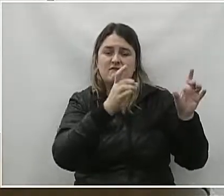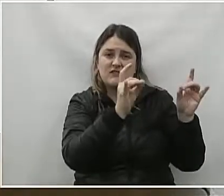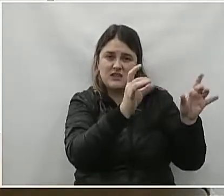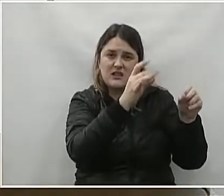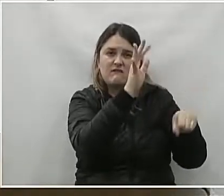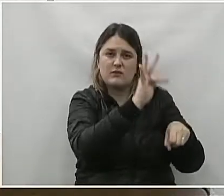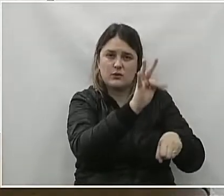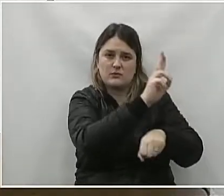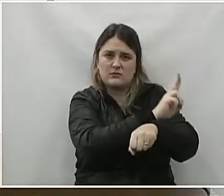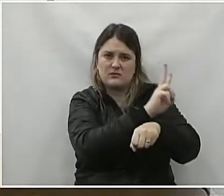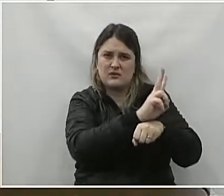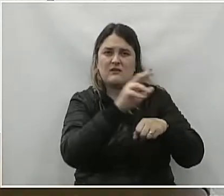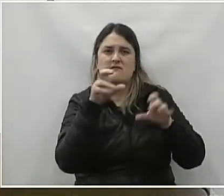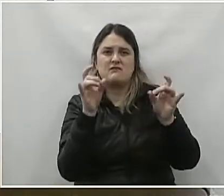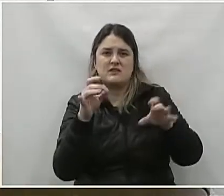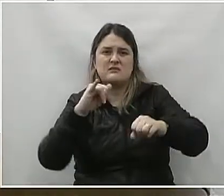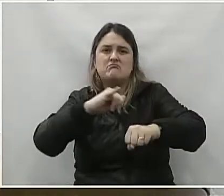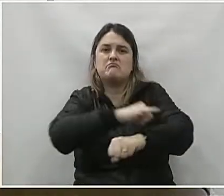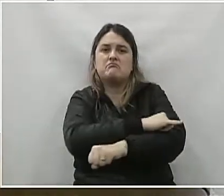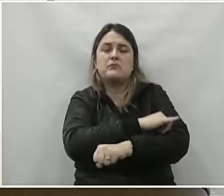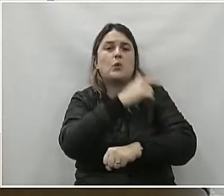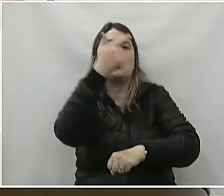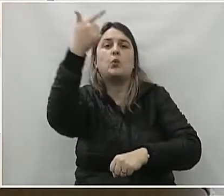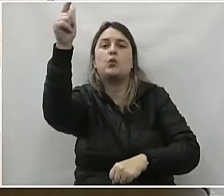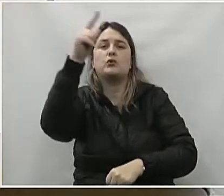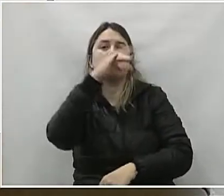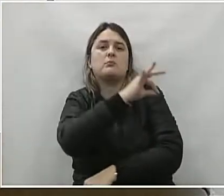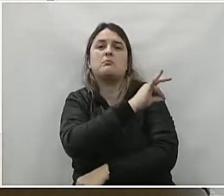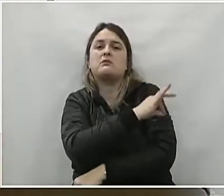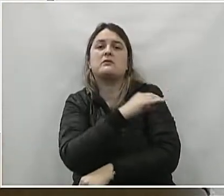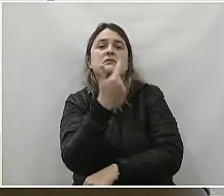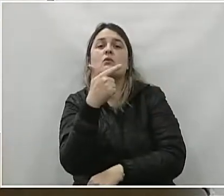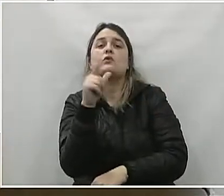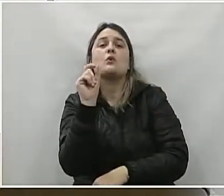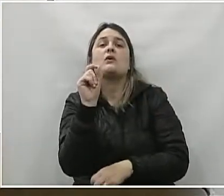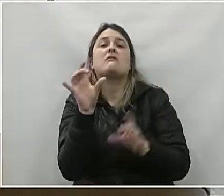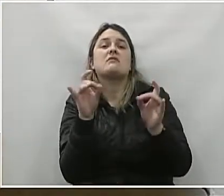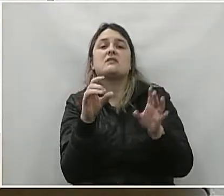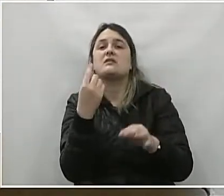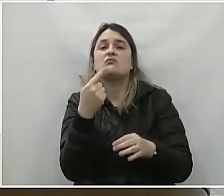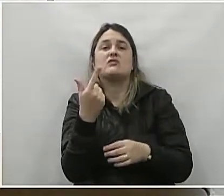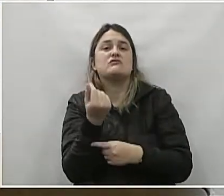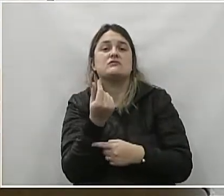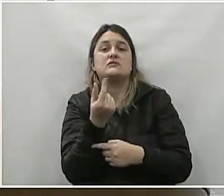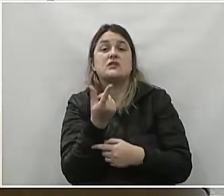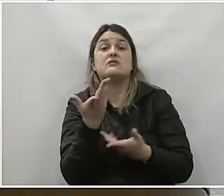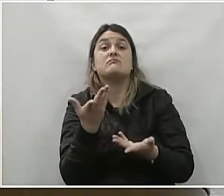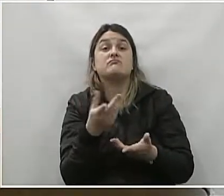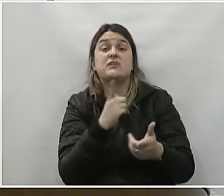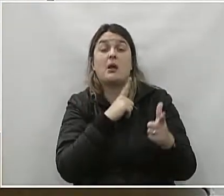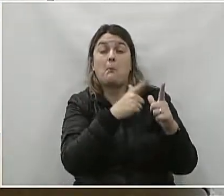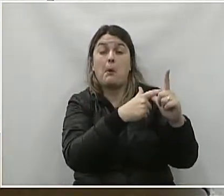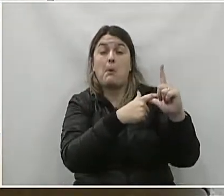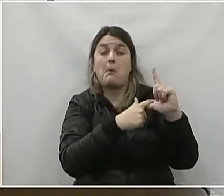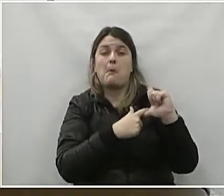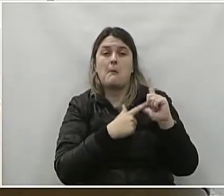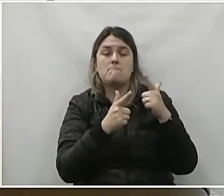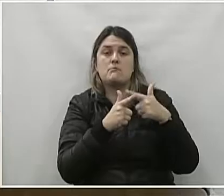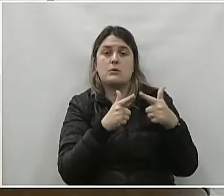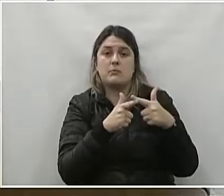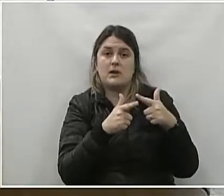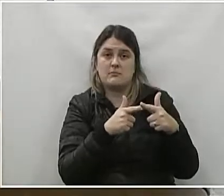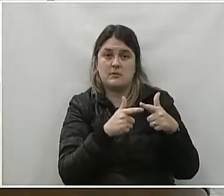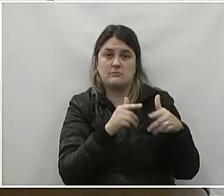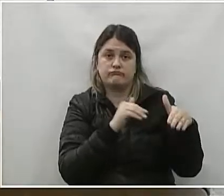se vender o aeroporto, o próximo prefeito não vai ter o que vender, não vai ter dinheiro e vai estar com um baita problema na mão,